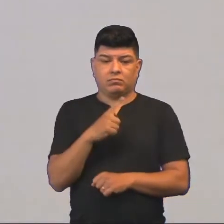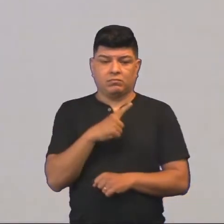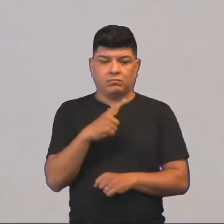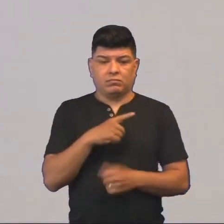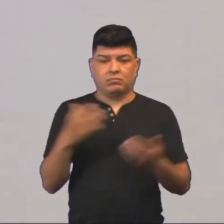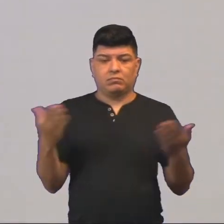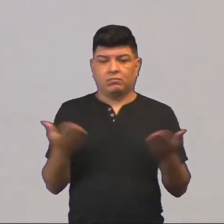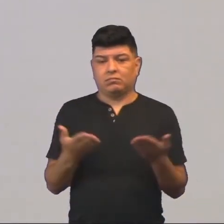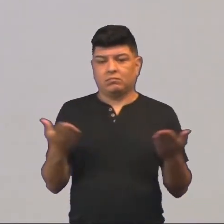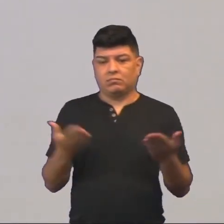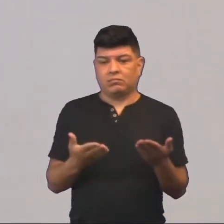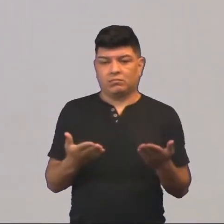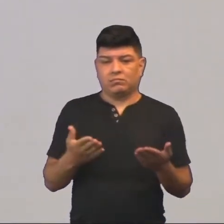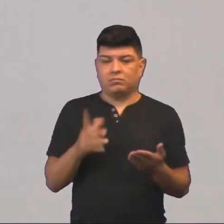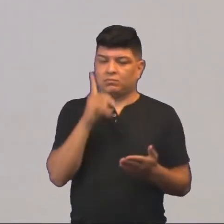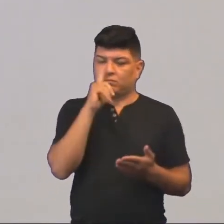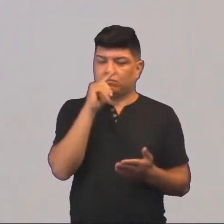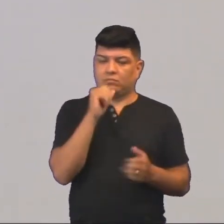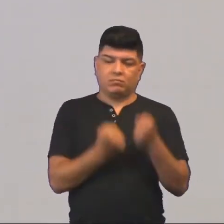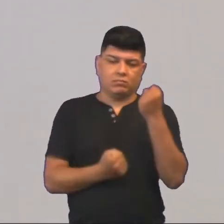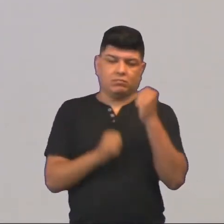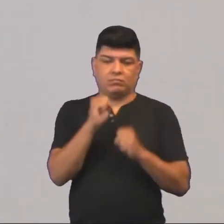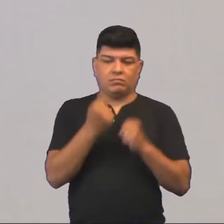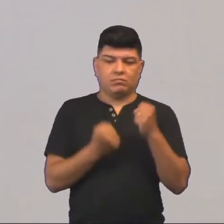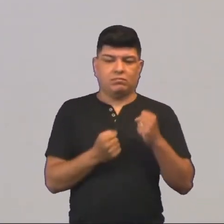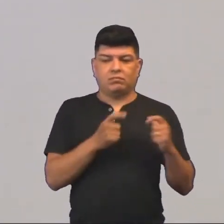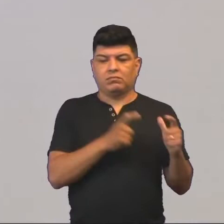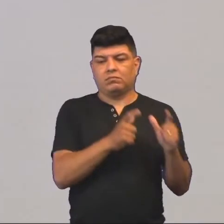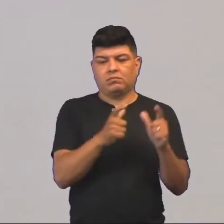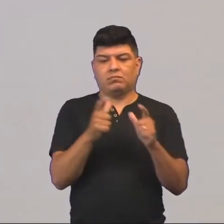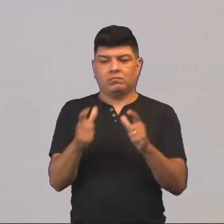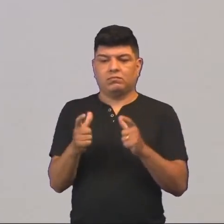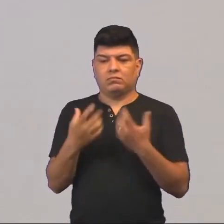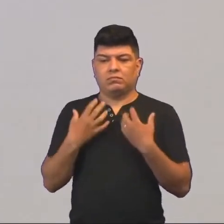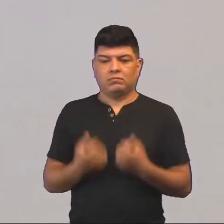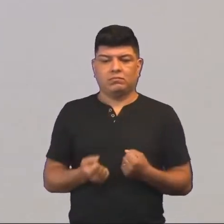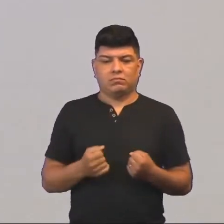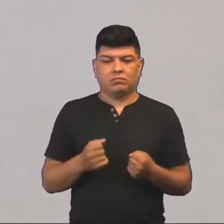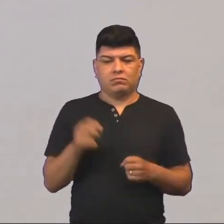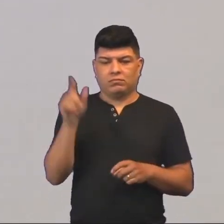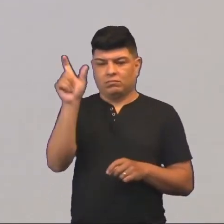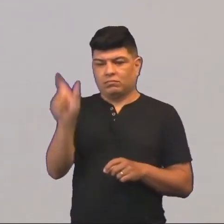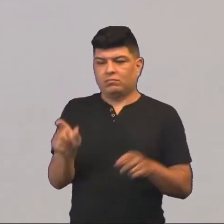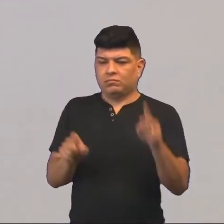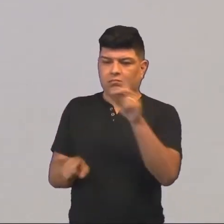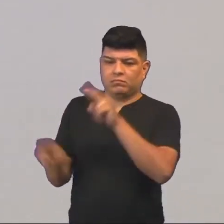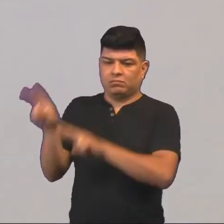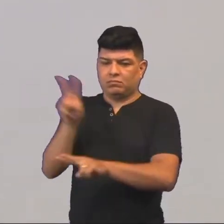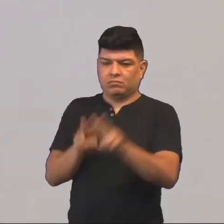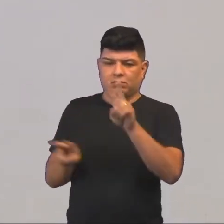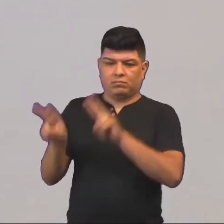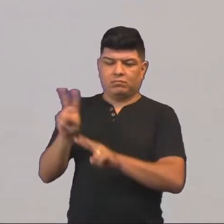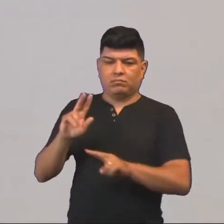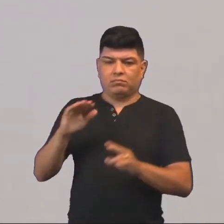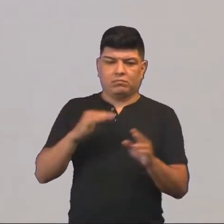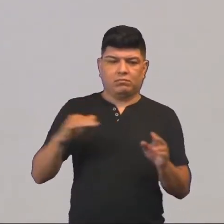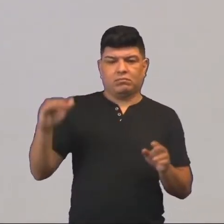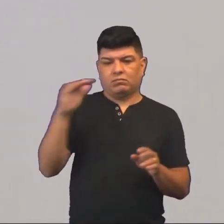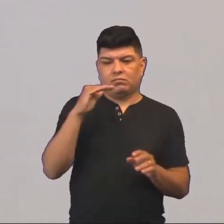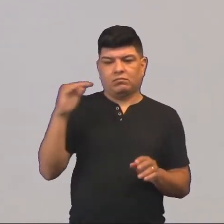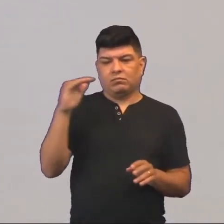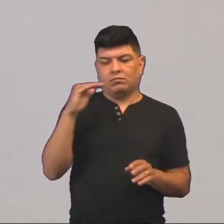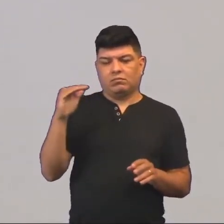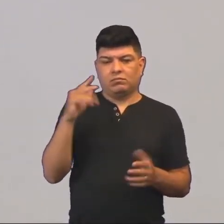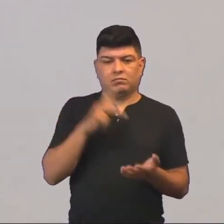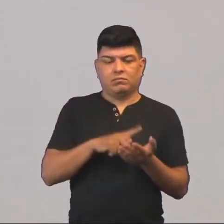ainda hoje vai ser a energia hídrica. Muitos locais já estão adotando a energia eólica, mas ainda tem um custo elevado e ainda não